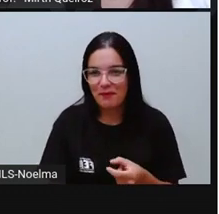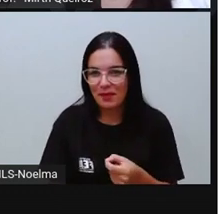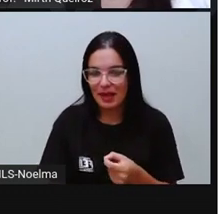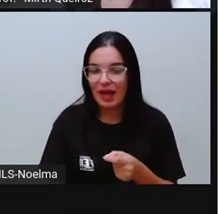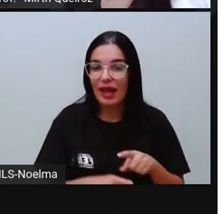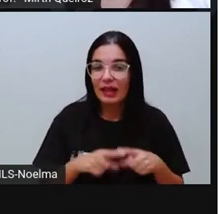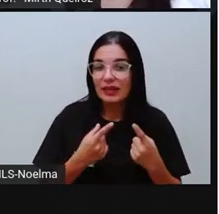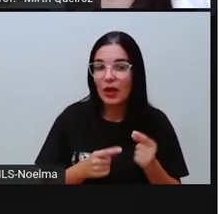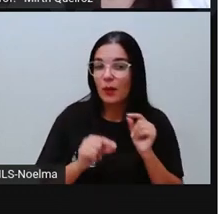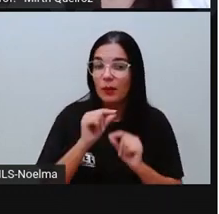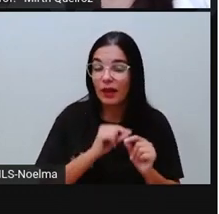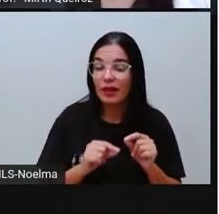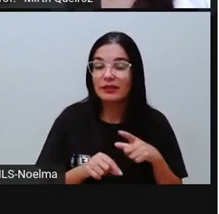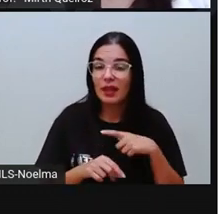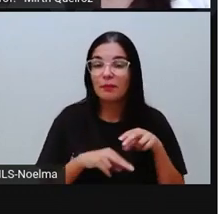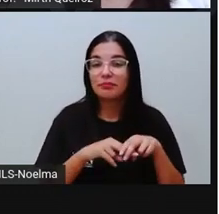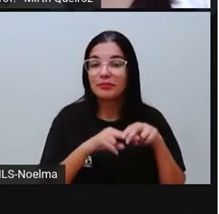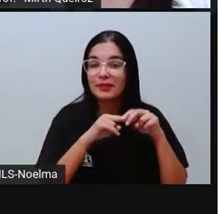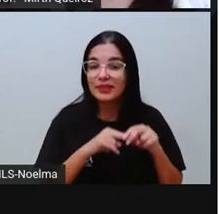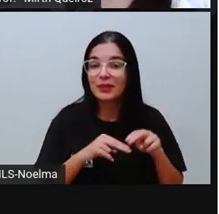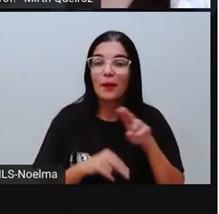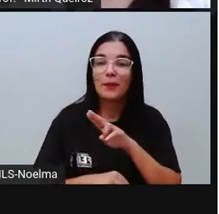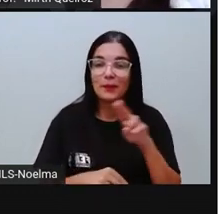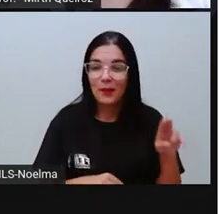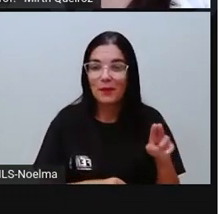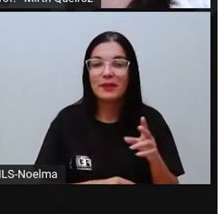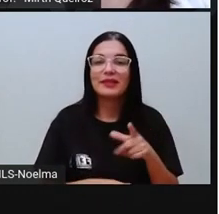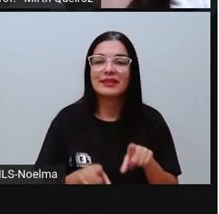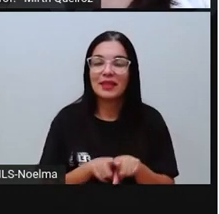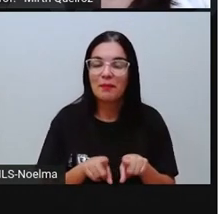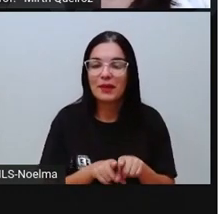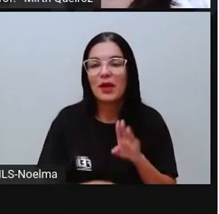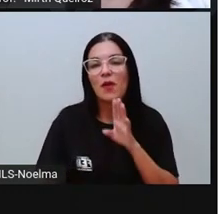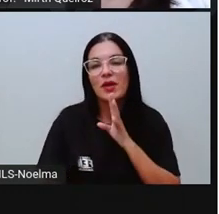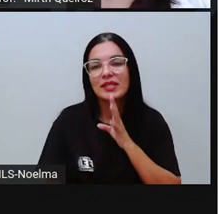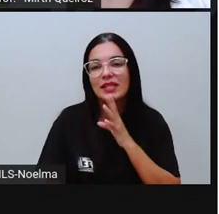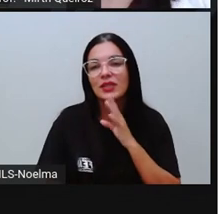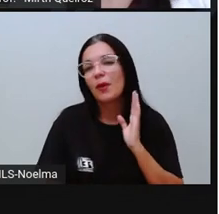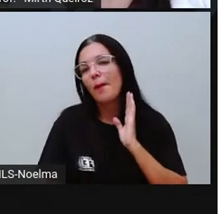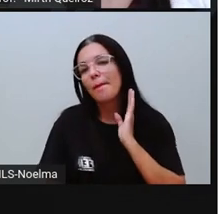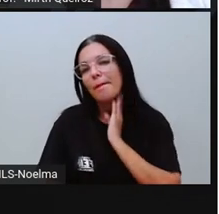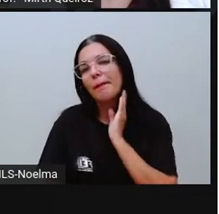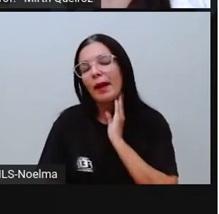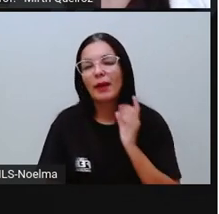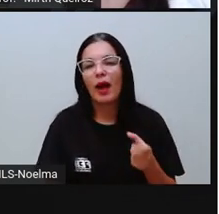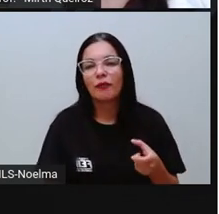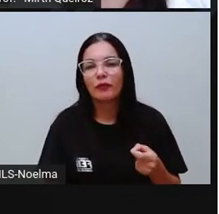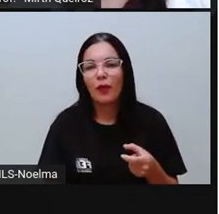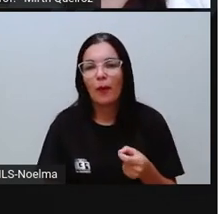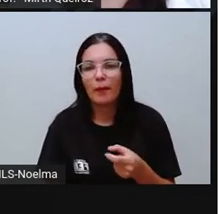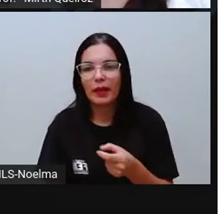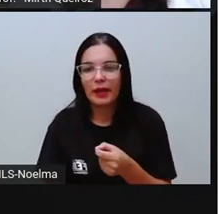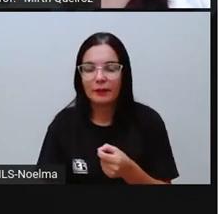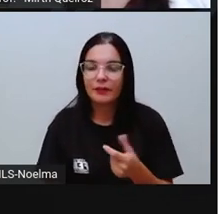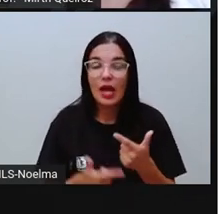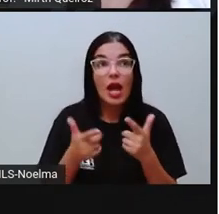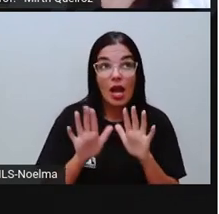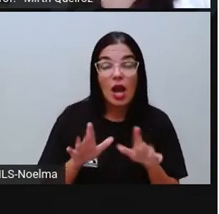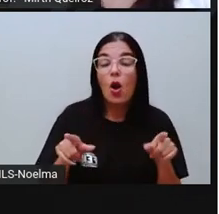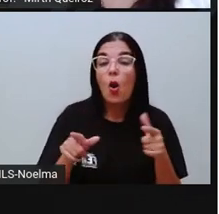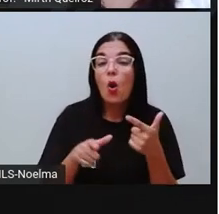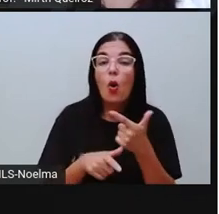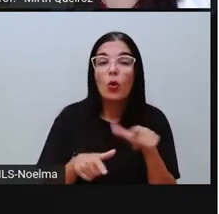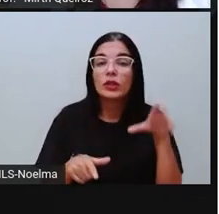motivo, ele é chamado aí em outros locais como Papa Formiga. E por não possuir dentes,